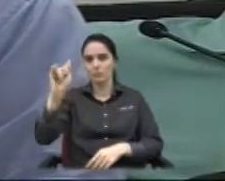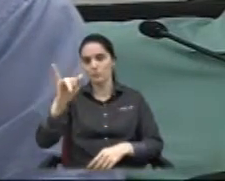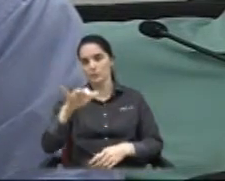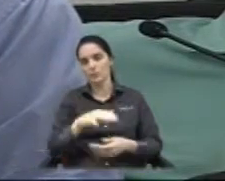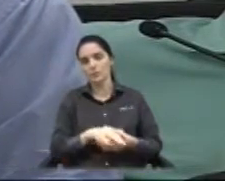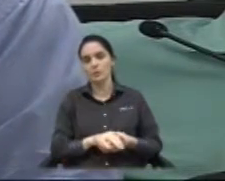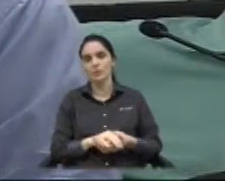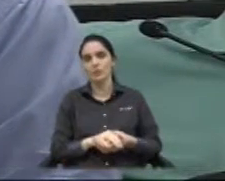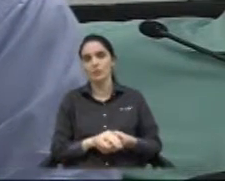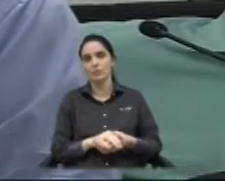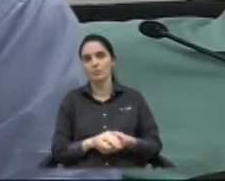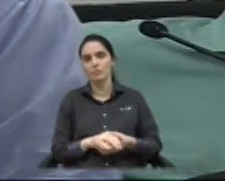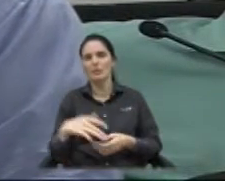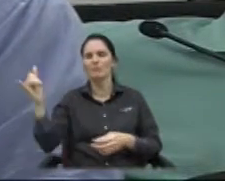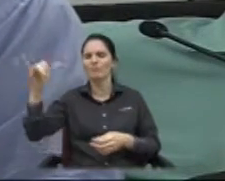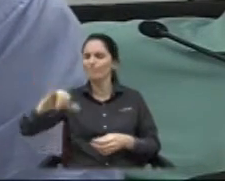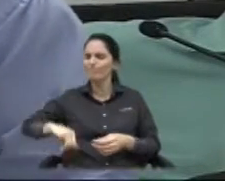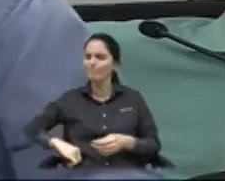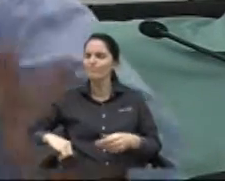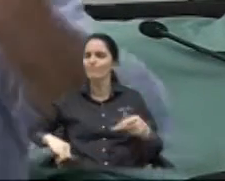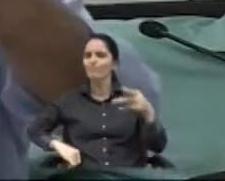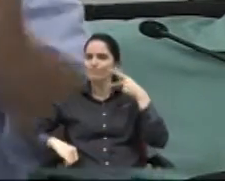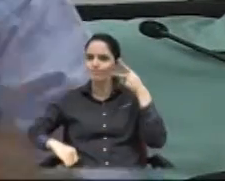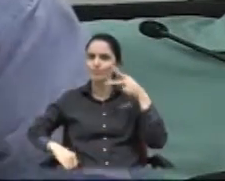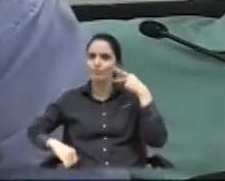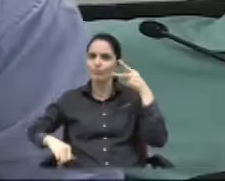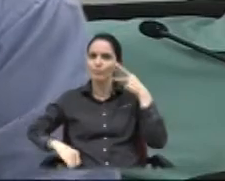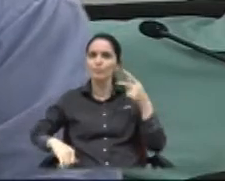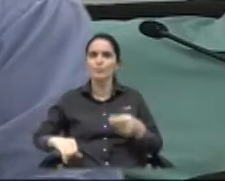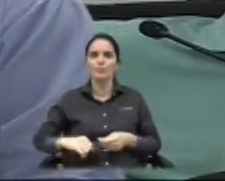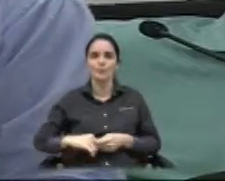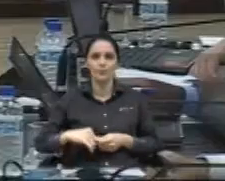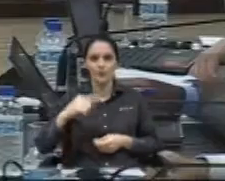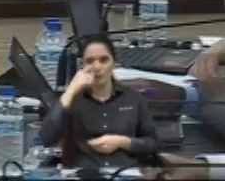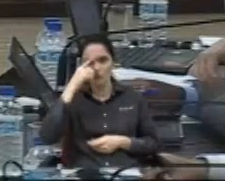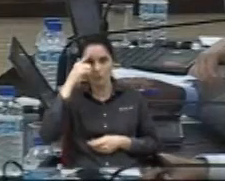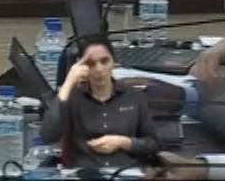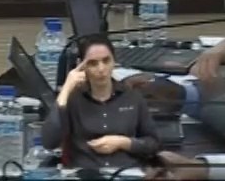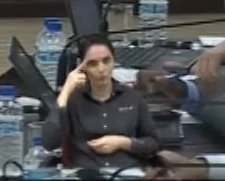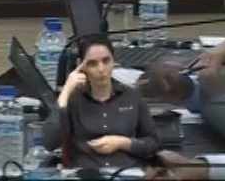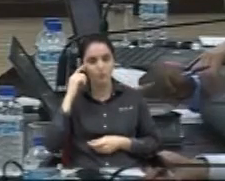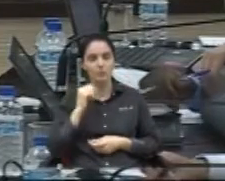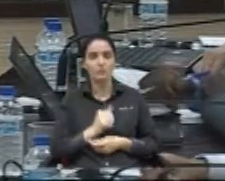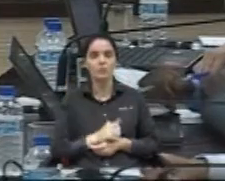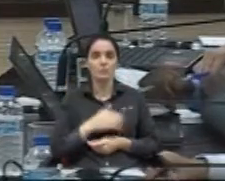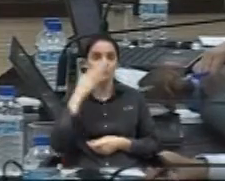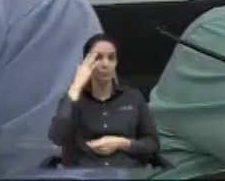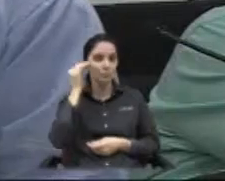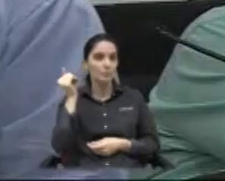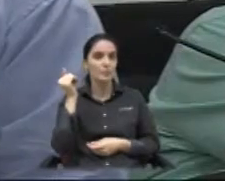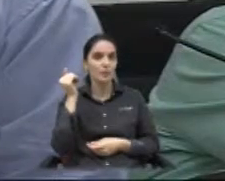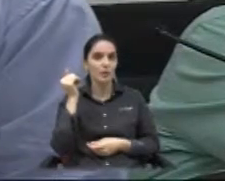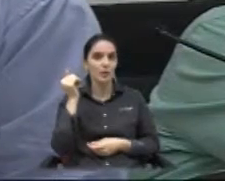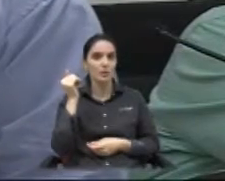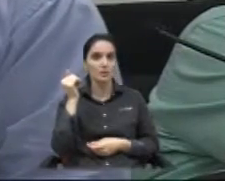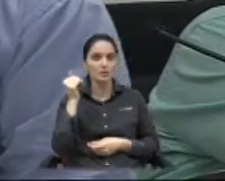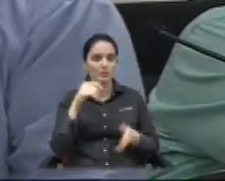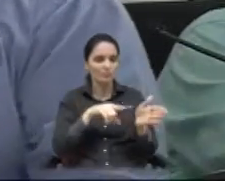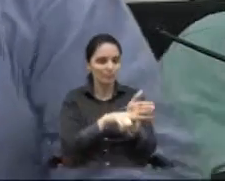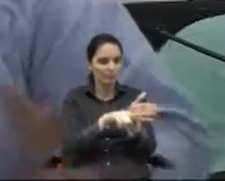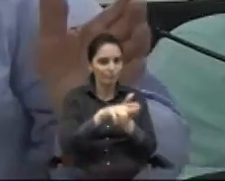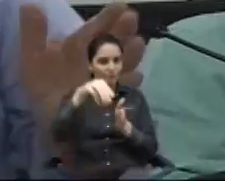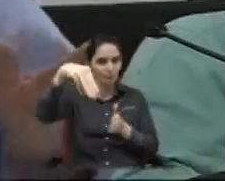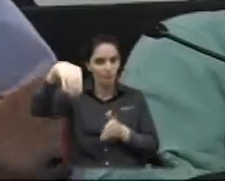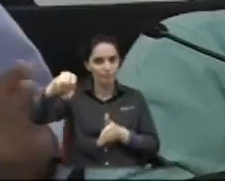o que nós sofremos naquela oportunidade, o Wilson Cerqueira pode falar a respeito disso, sobre medições.